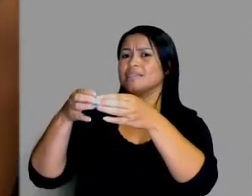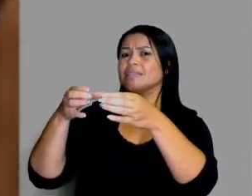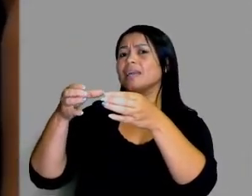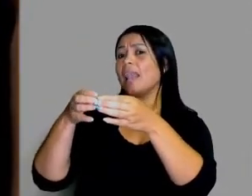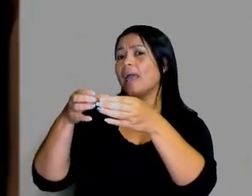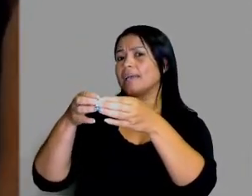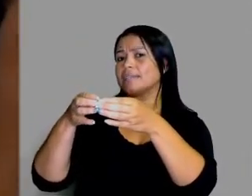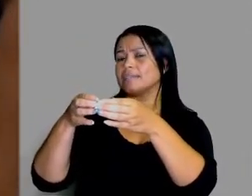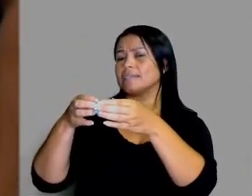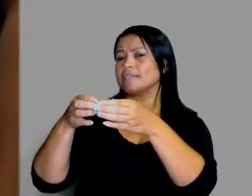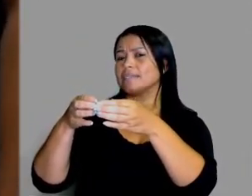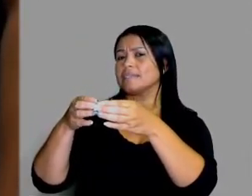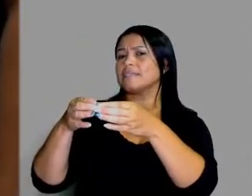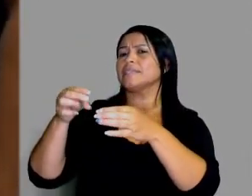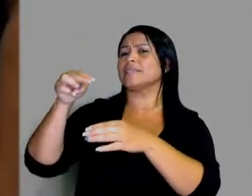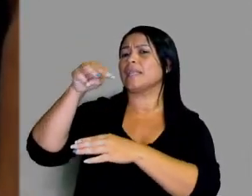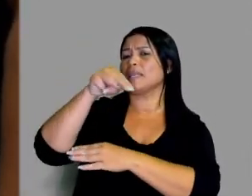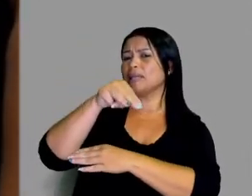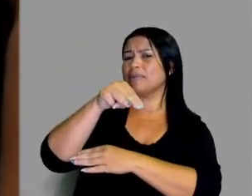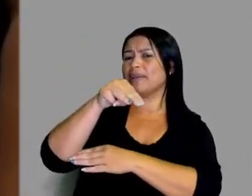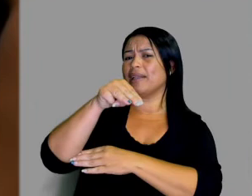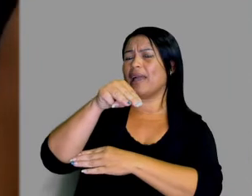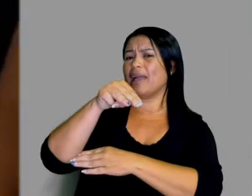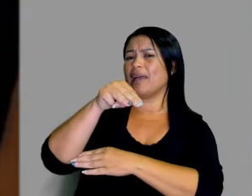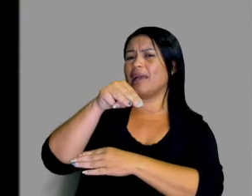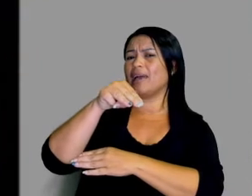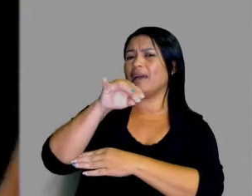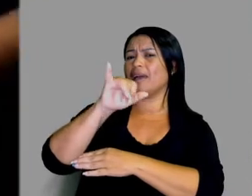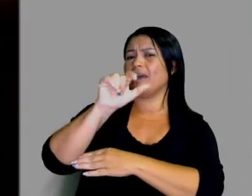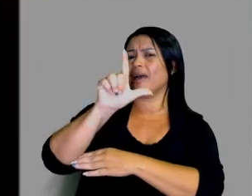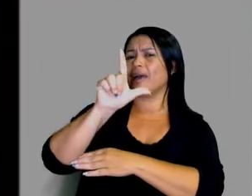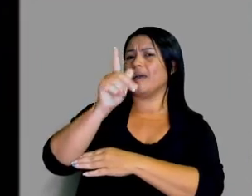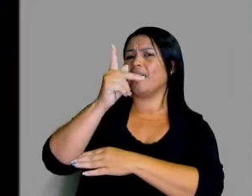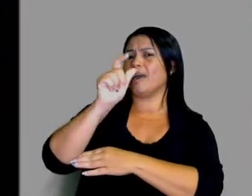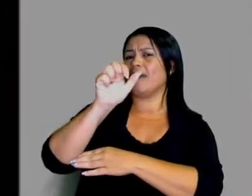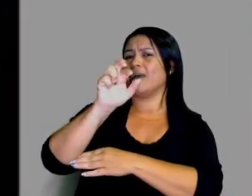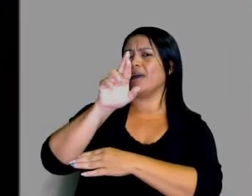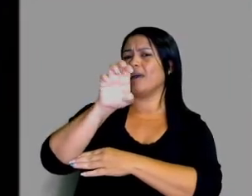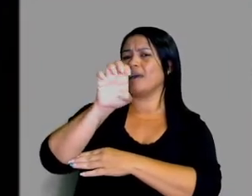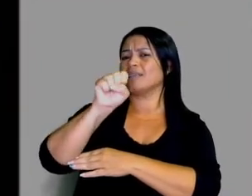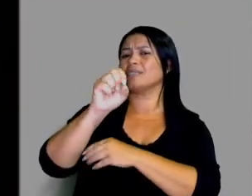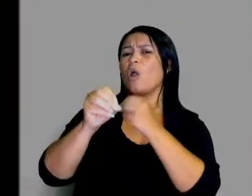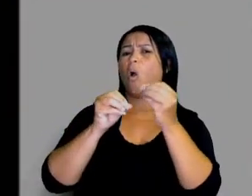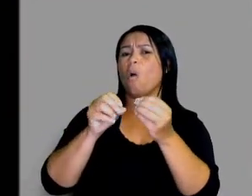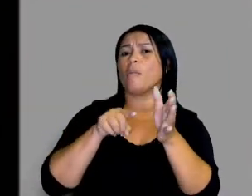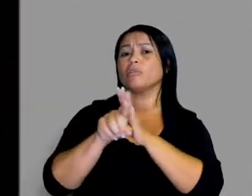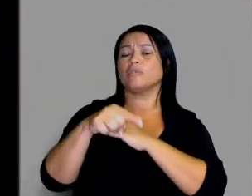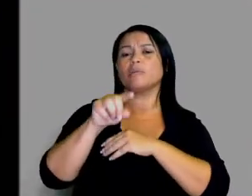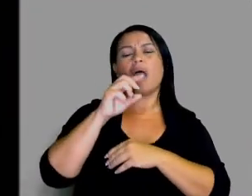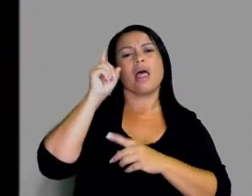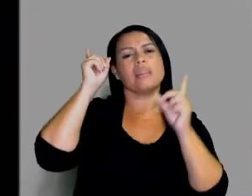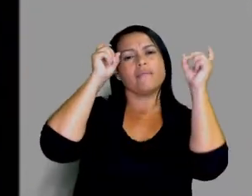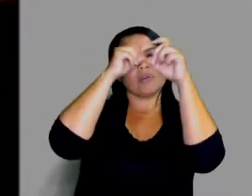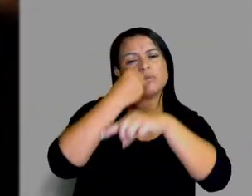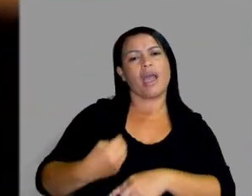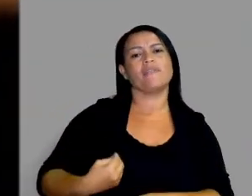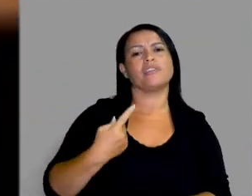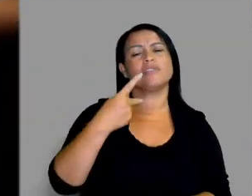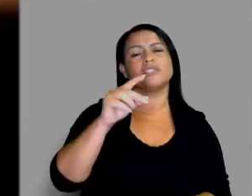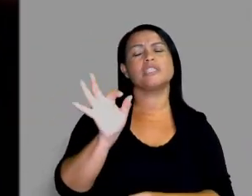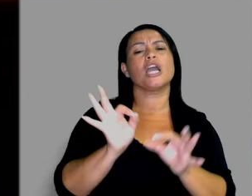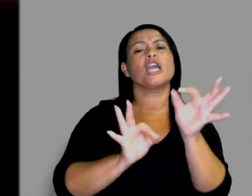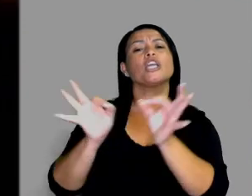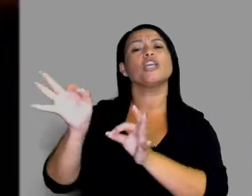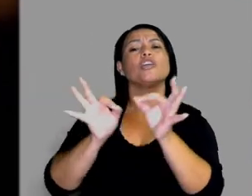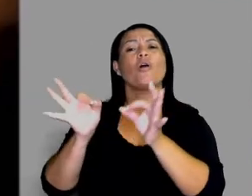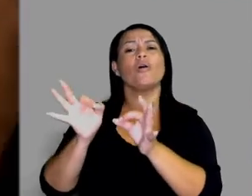pede, classe de milhares, tá? Aí eu pergunto a vocês, para dificultar mais a vida de vocês, em que